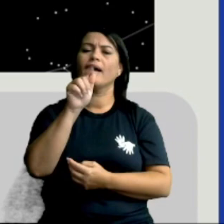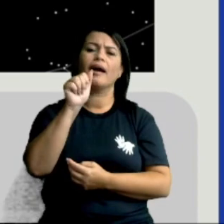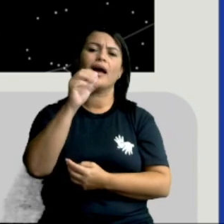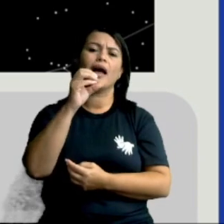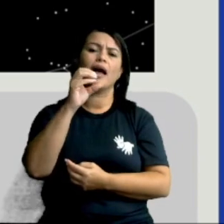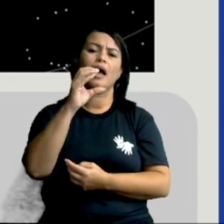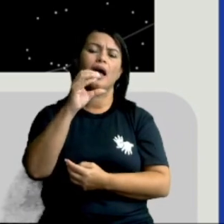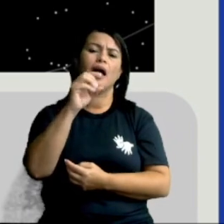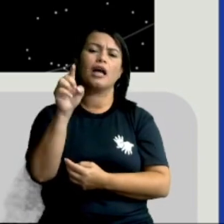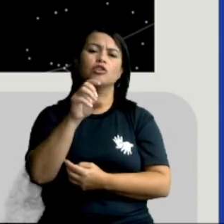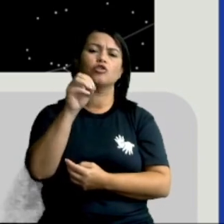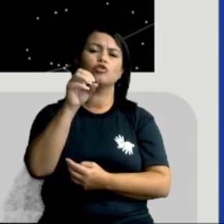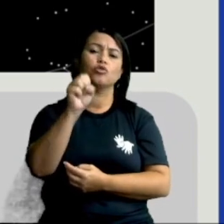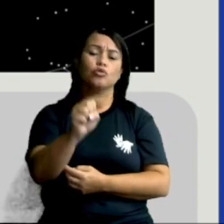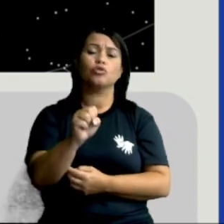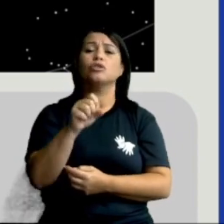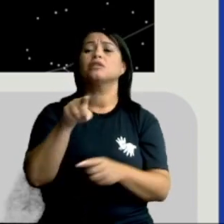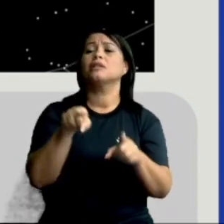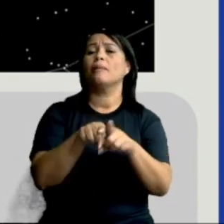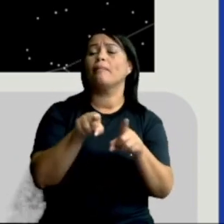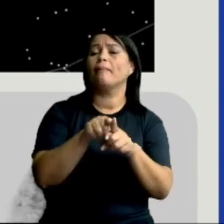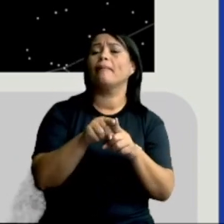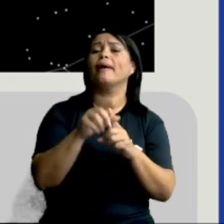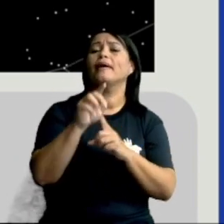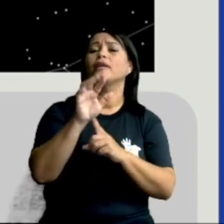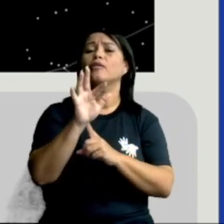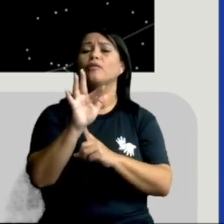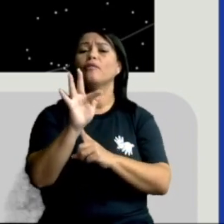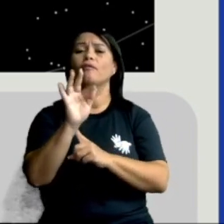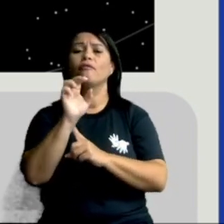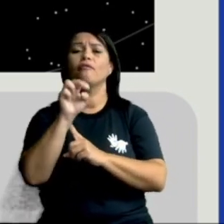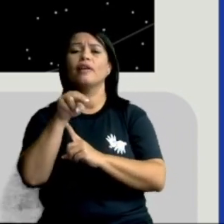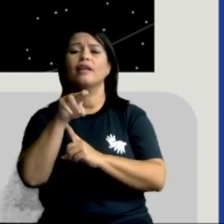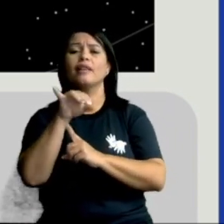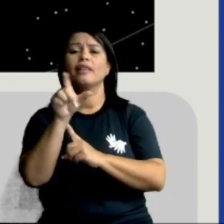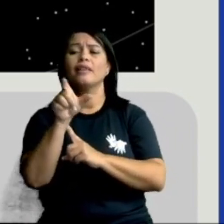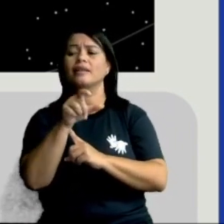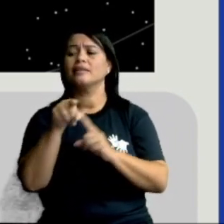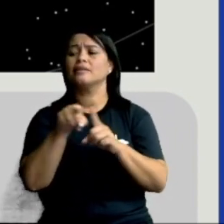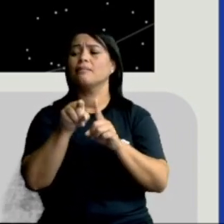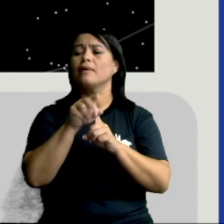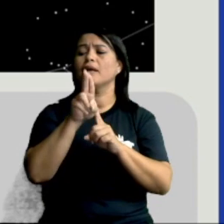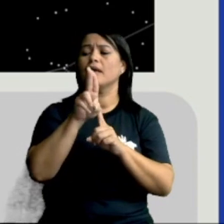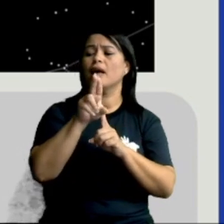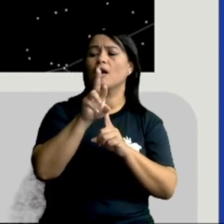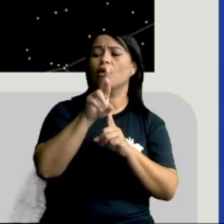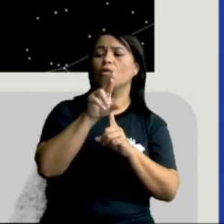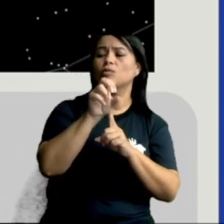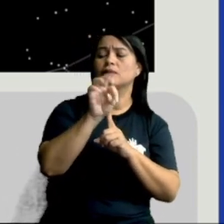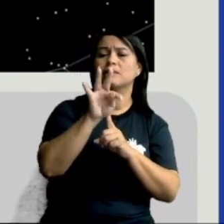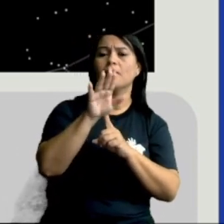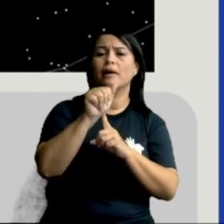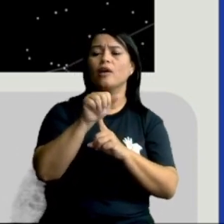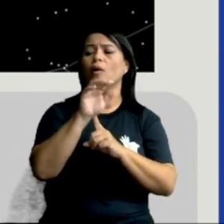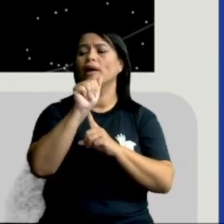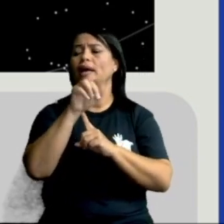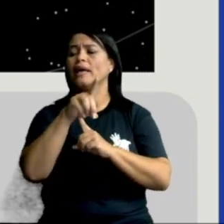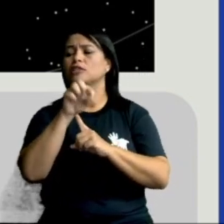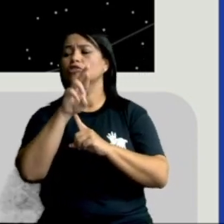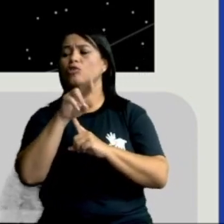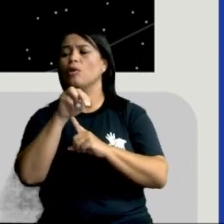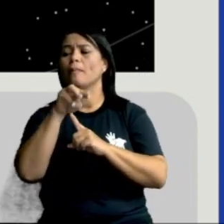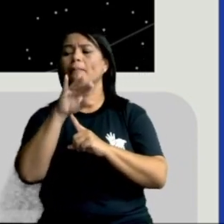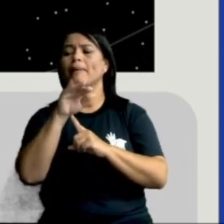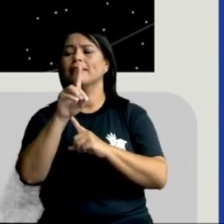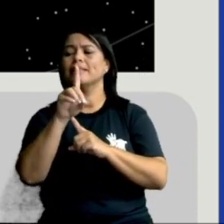Cão Maior, Fênix, Ursa Menor, Andrômeda, e além dessas duas também tem